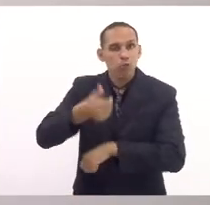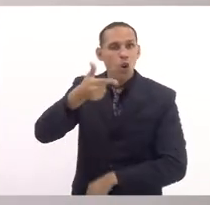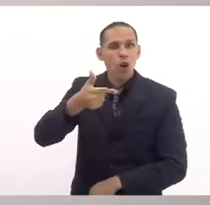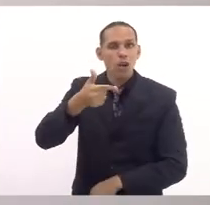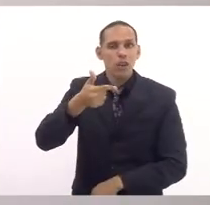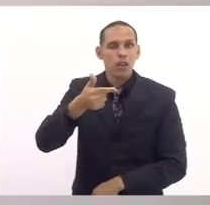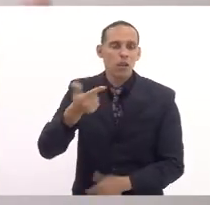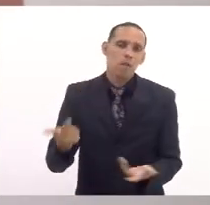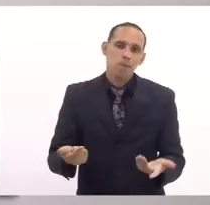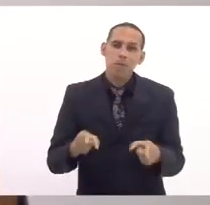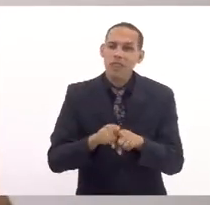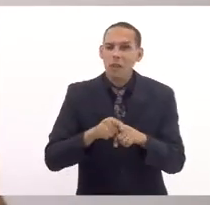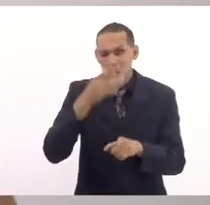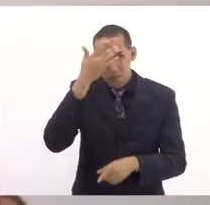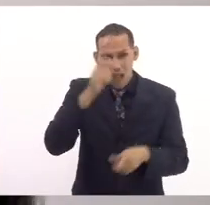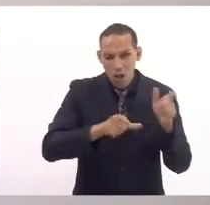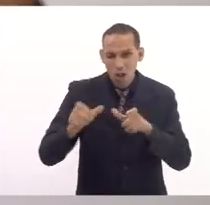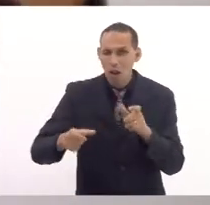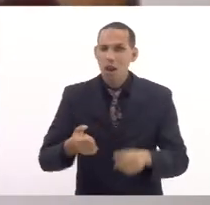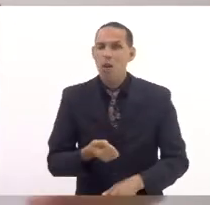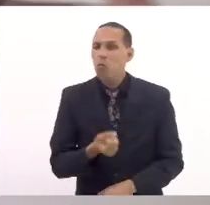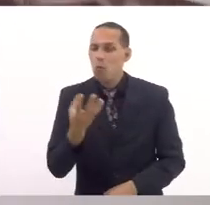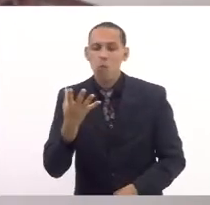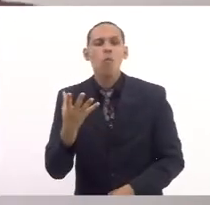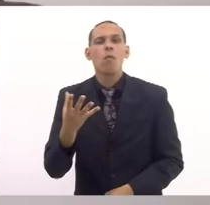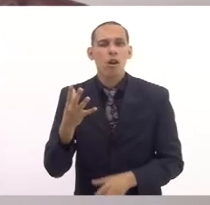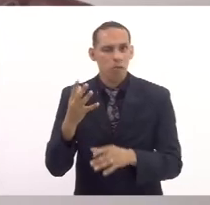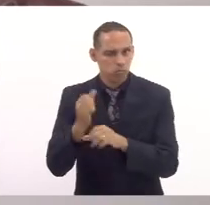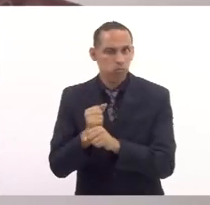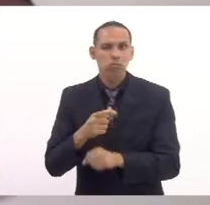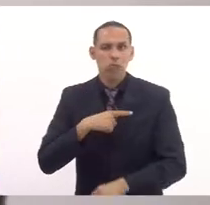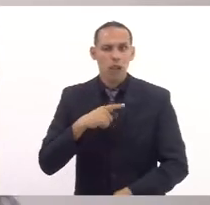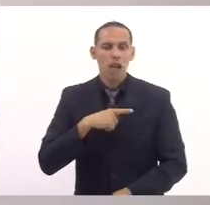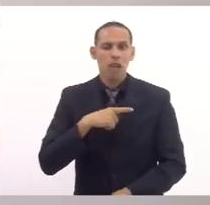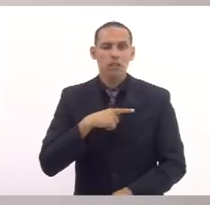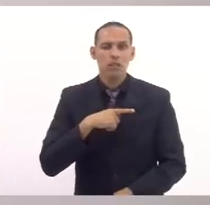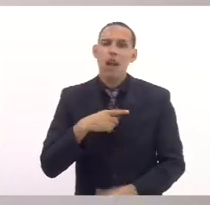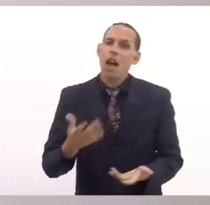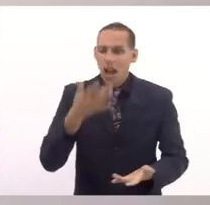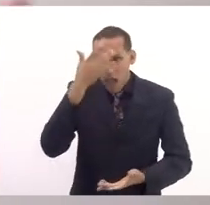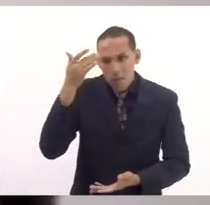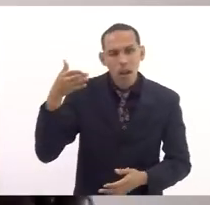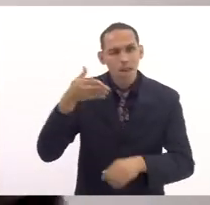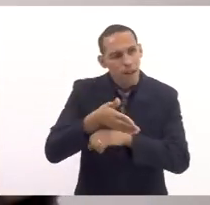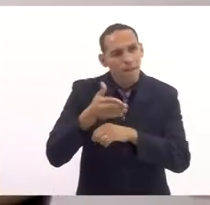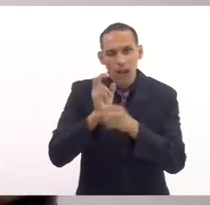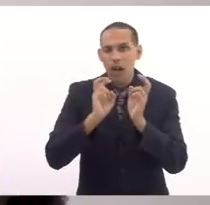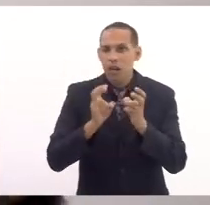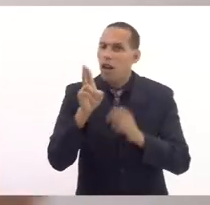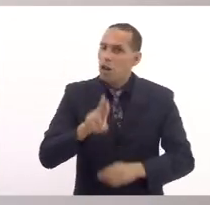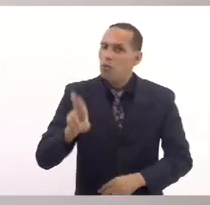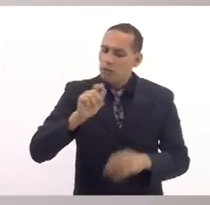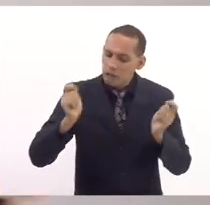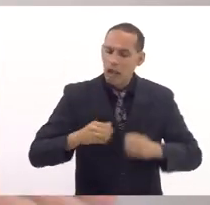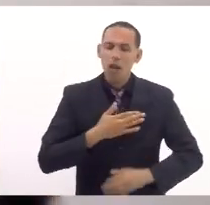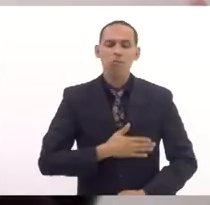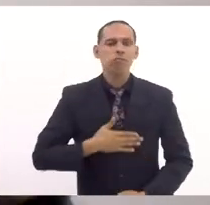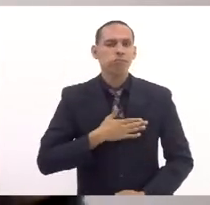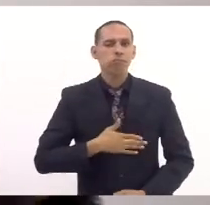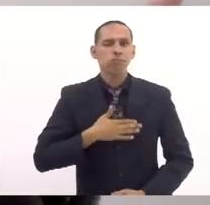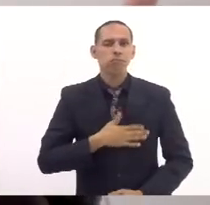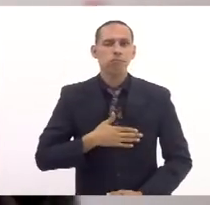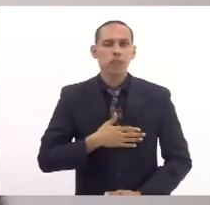de pessoal que dê a oportunidade do usuário do sistema de trem ter o conforto dentro da plataforma, sem estar sendo